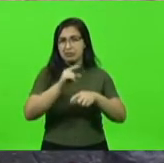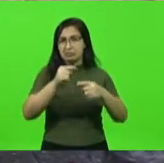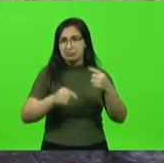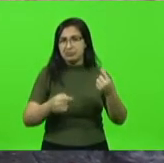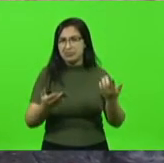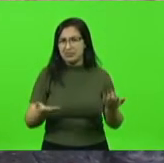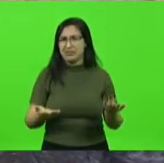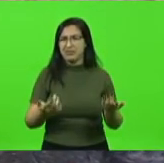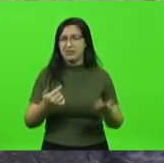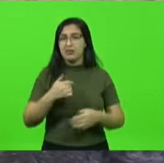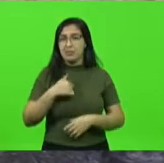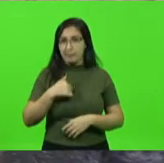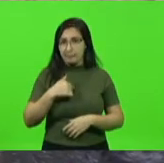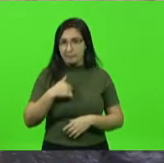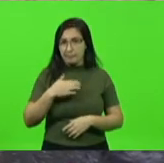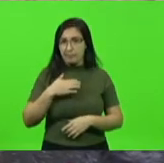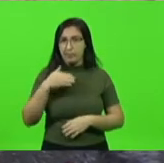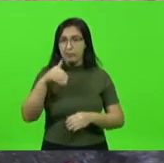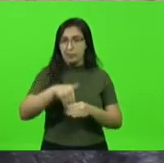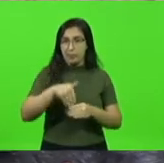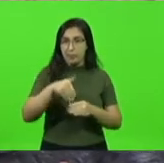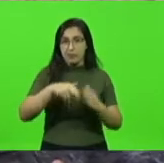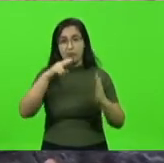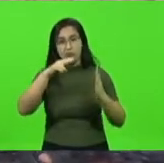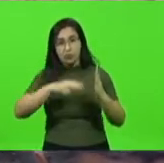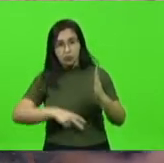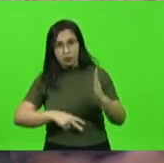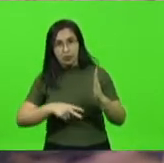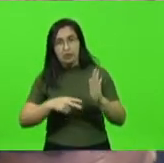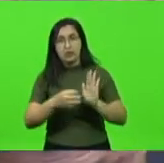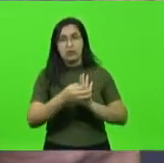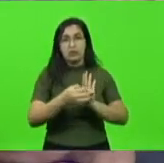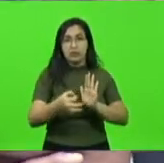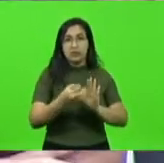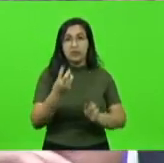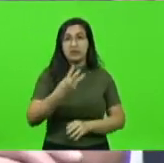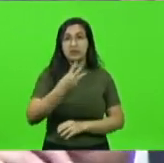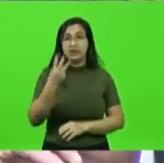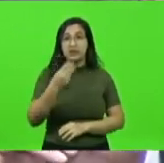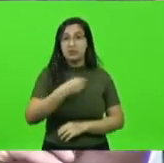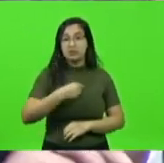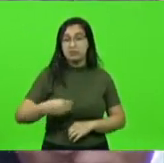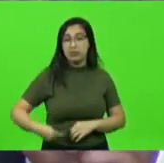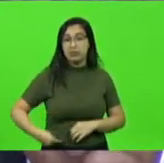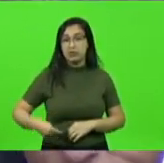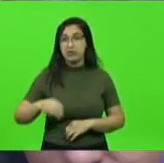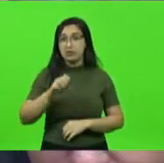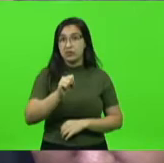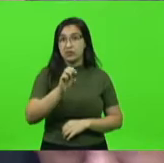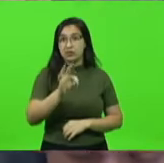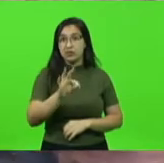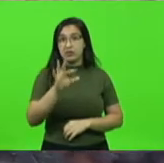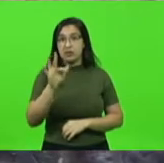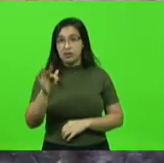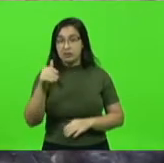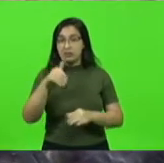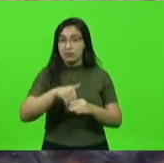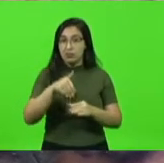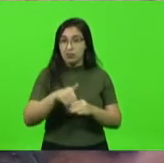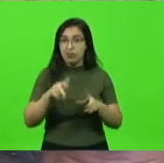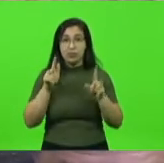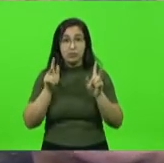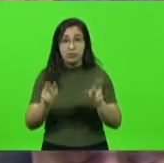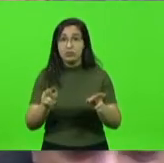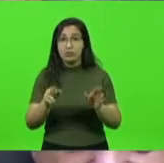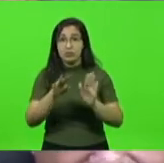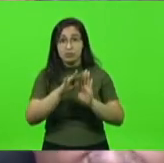no meu voto vista aqui dentro, aqui eu li o parecer de três ministros do STF votando matérias semelhantes a essa. Nós já